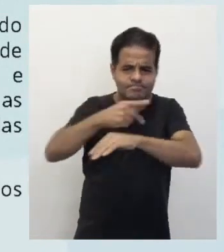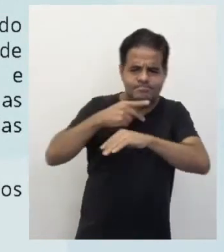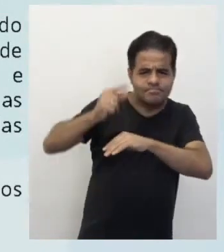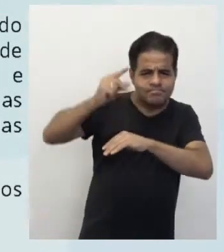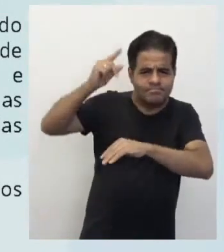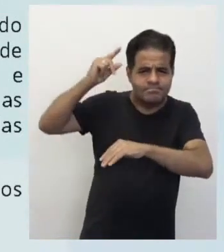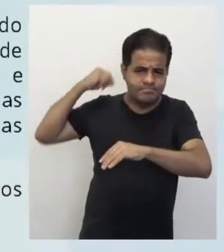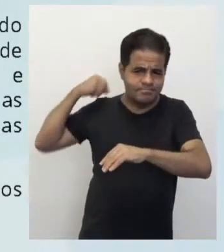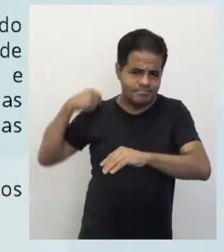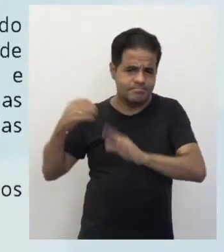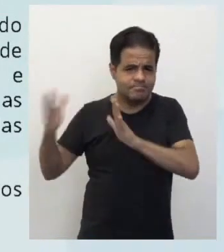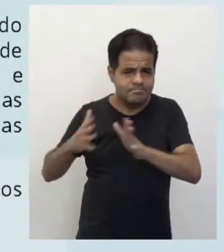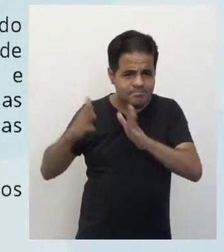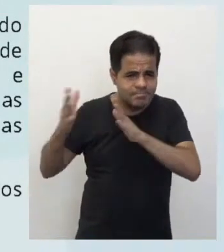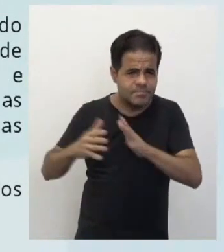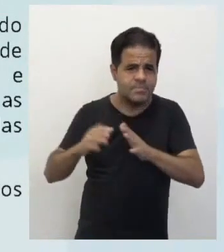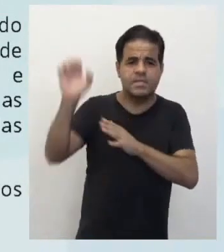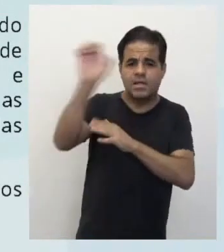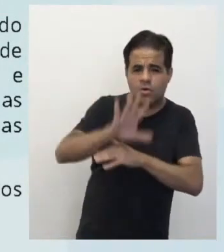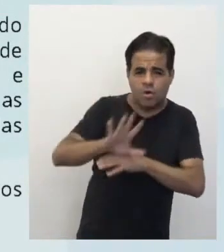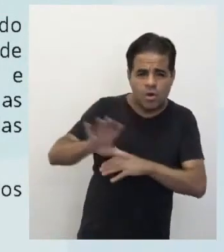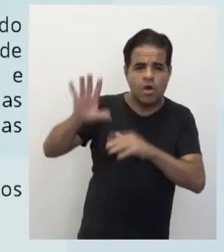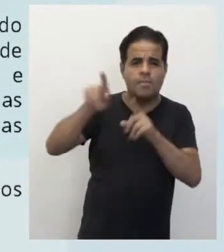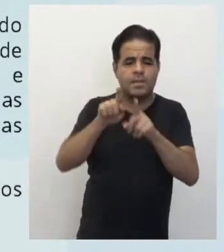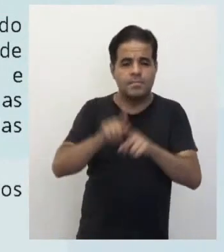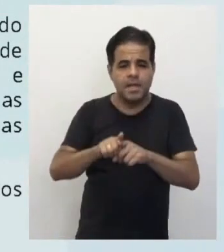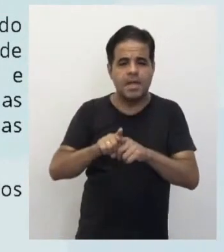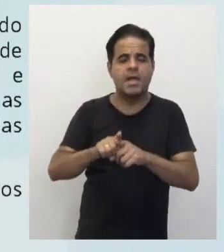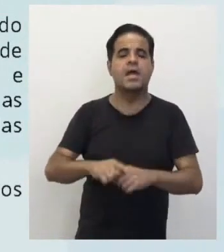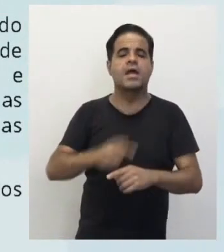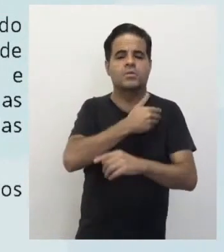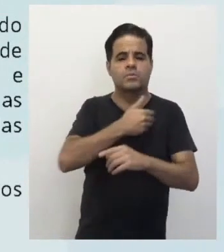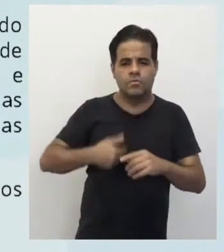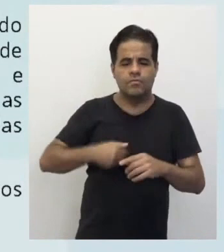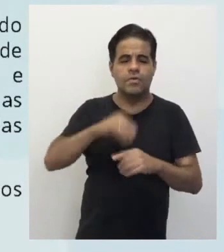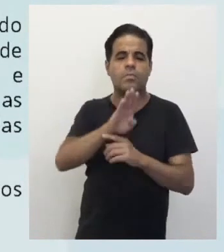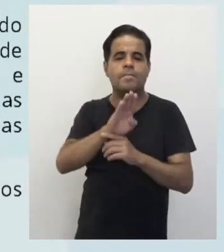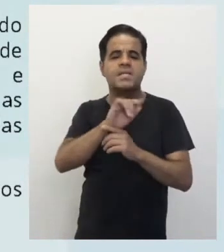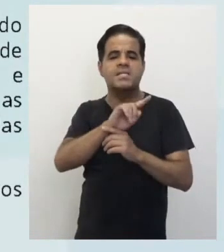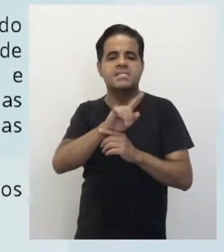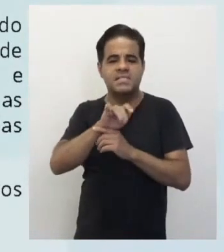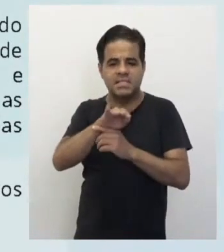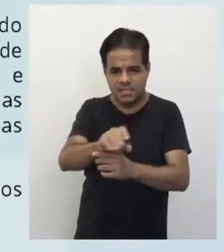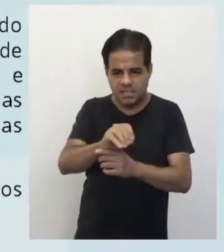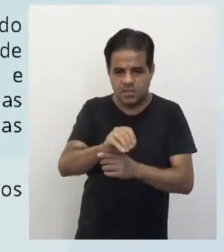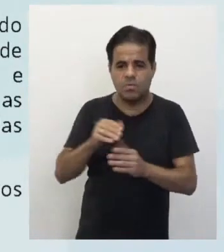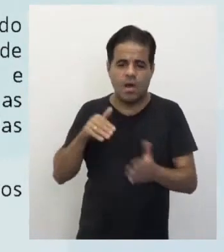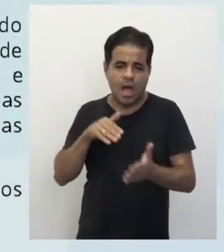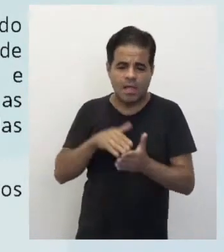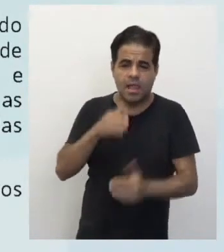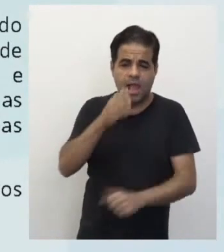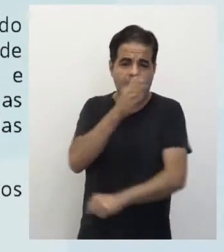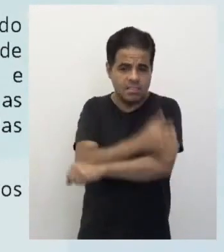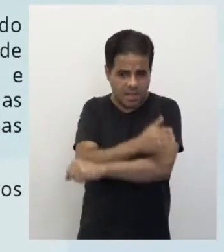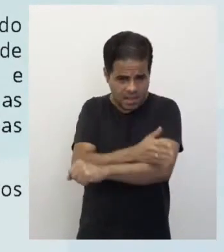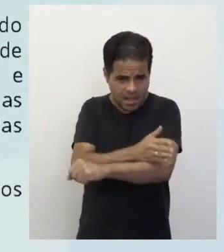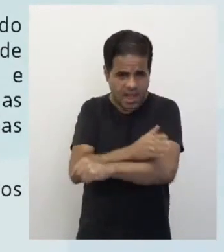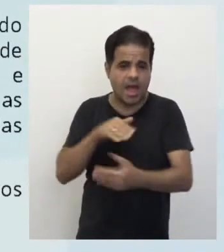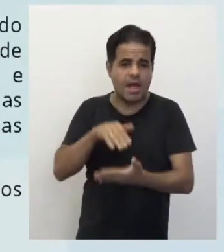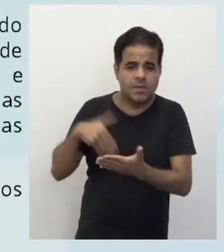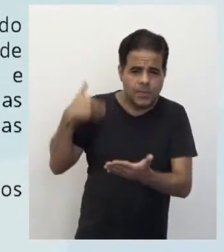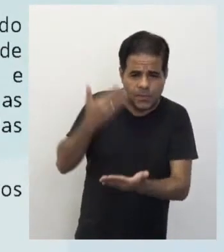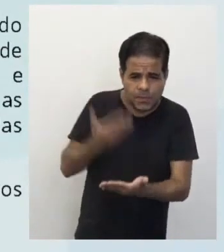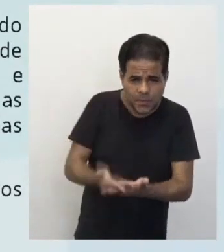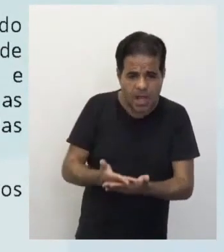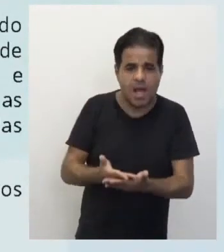as produções artísticas da Europa Ocidental e do Império Bizantino durante a Idade Média, até a arte produzida na Era